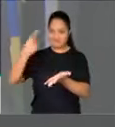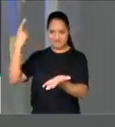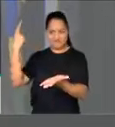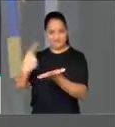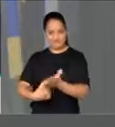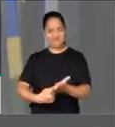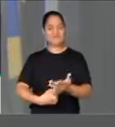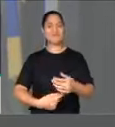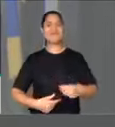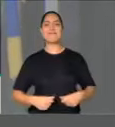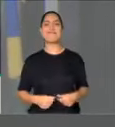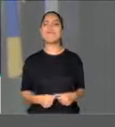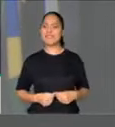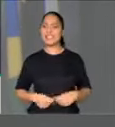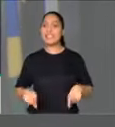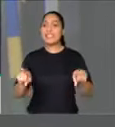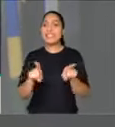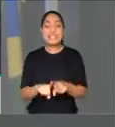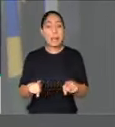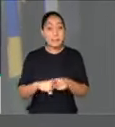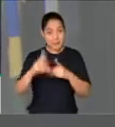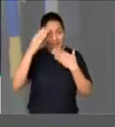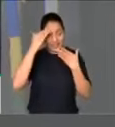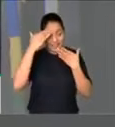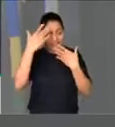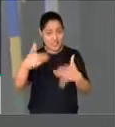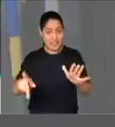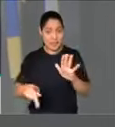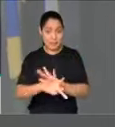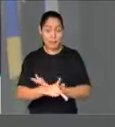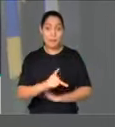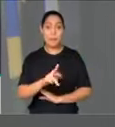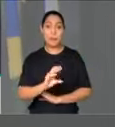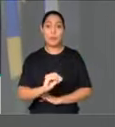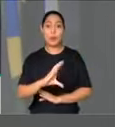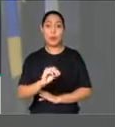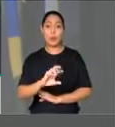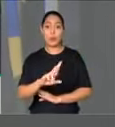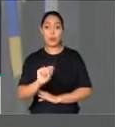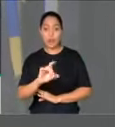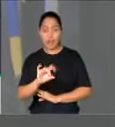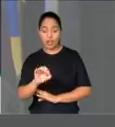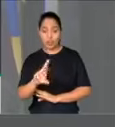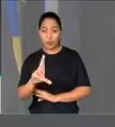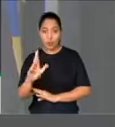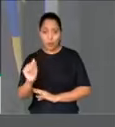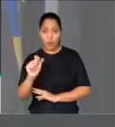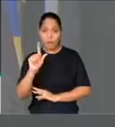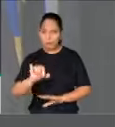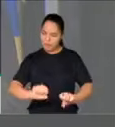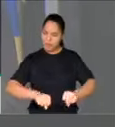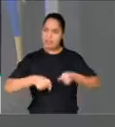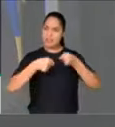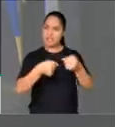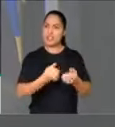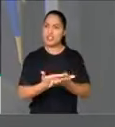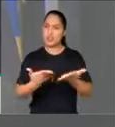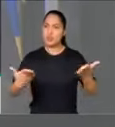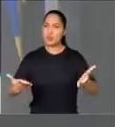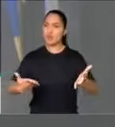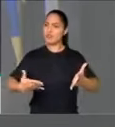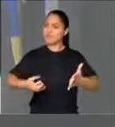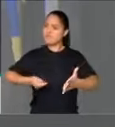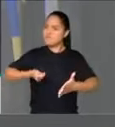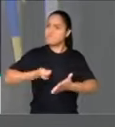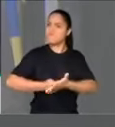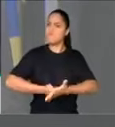agradecer a procuradora Débora Duprá, que tem nos defendido com garras